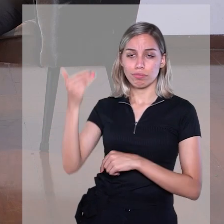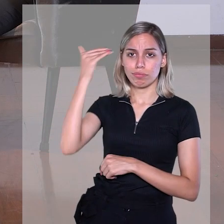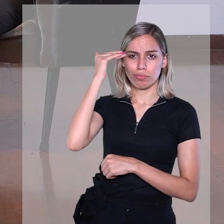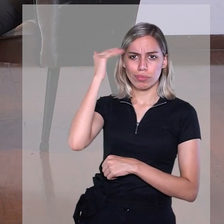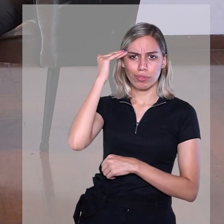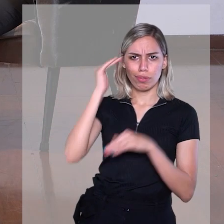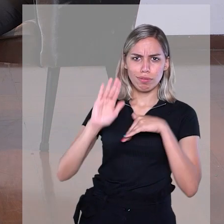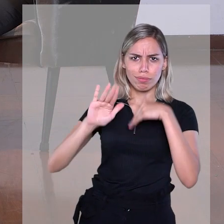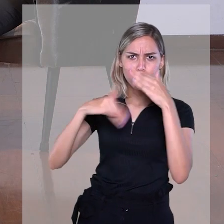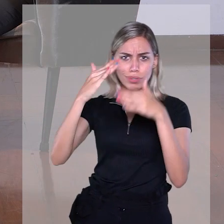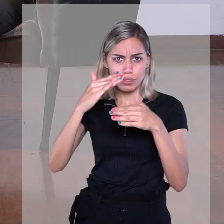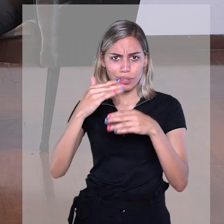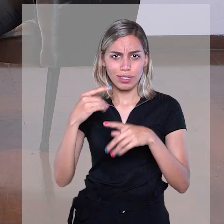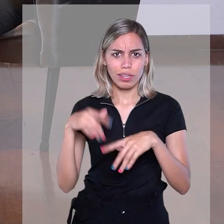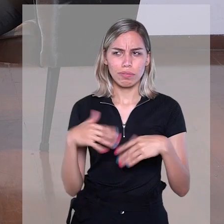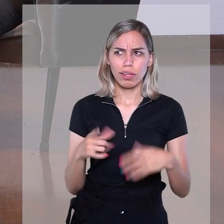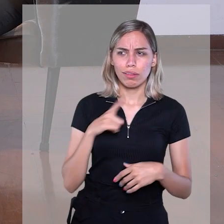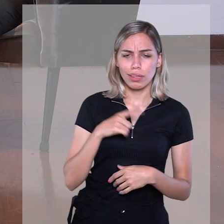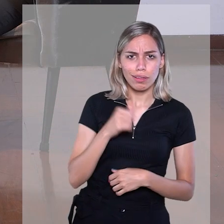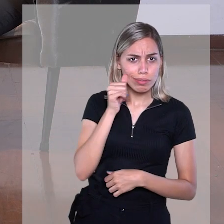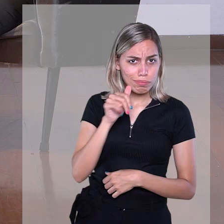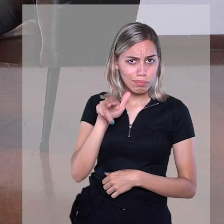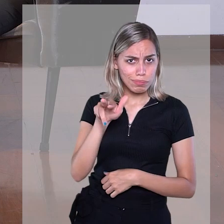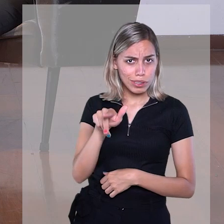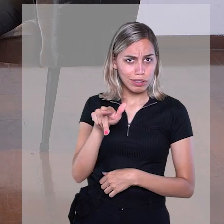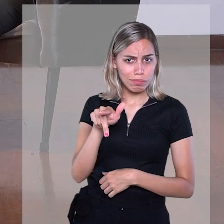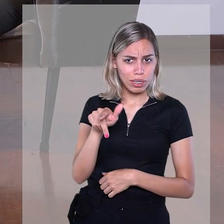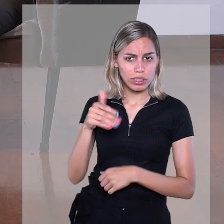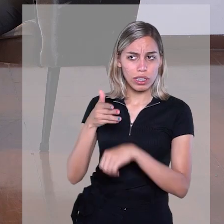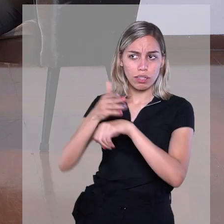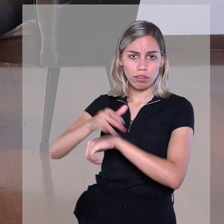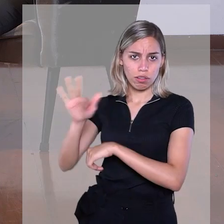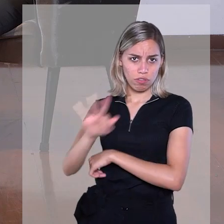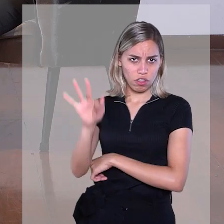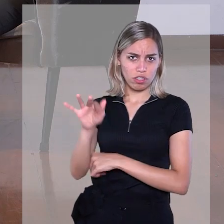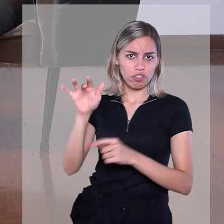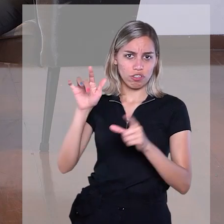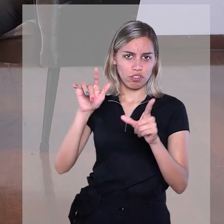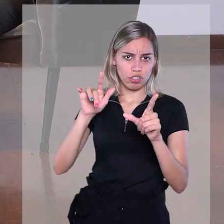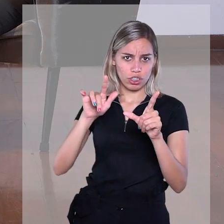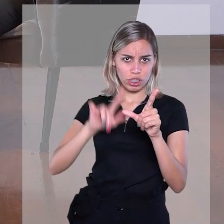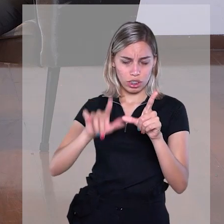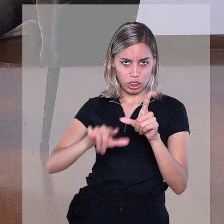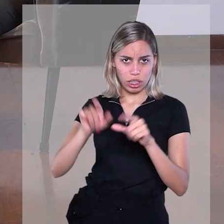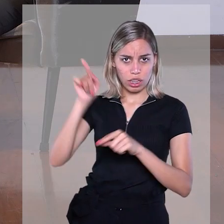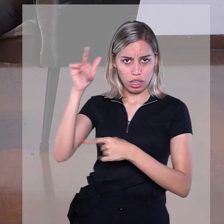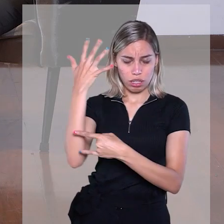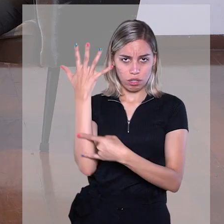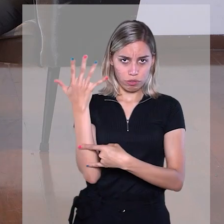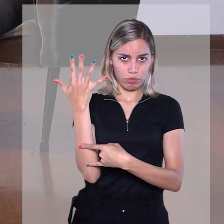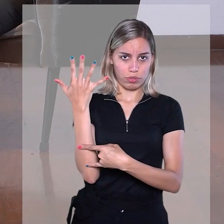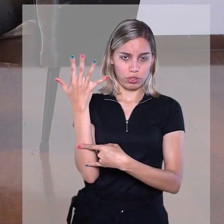no curso de letras da UFMG. Então, eu que já estava preparado, de algum modo, para lidar com